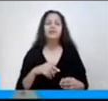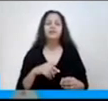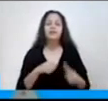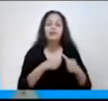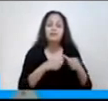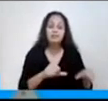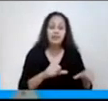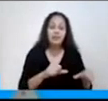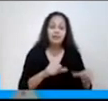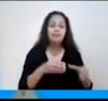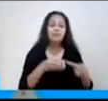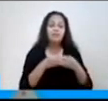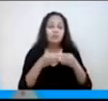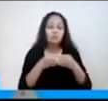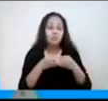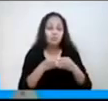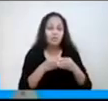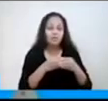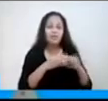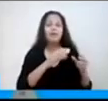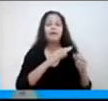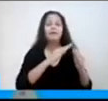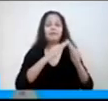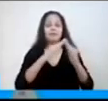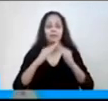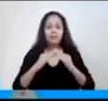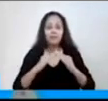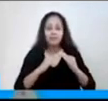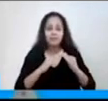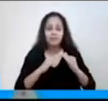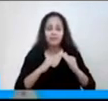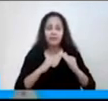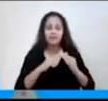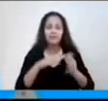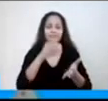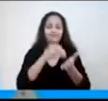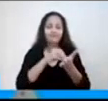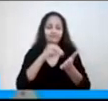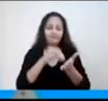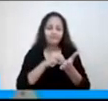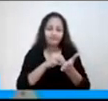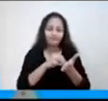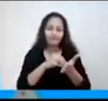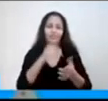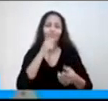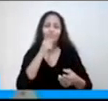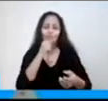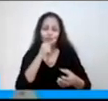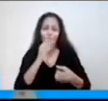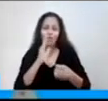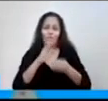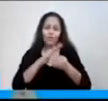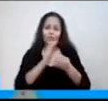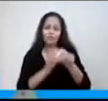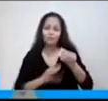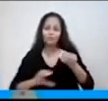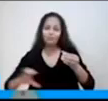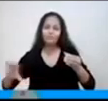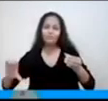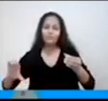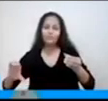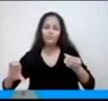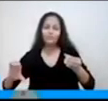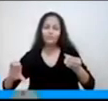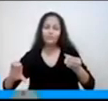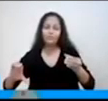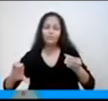Nessas habitações, né, nessas comunidades, nessas favelas, normalmente há aí a ausência de saneamento básico, né, de água e esgoto tratados,